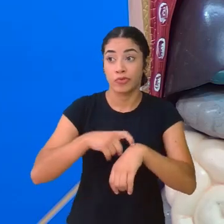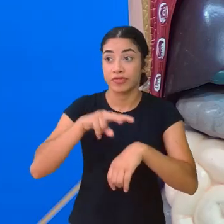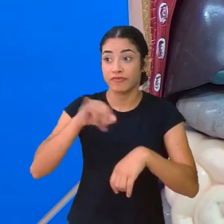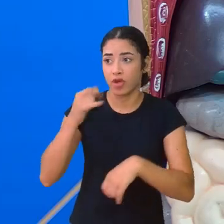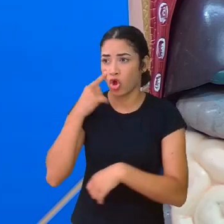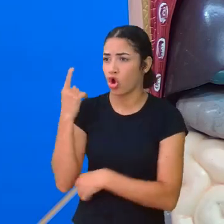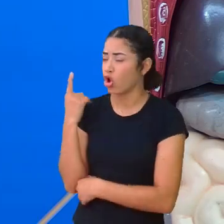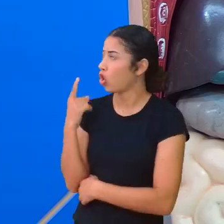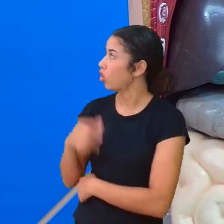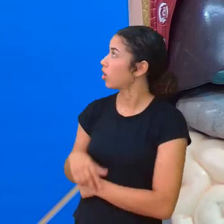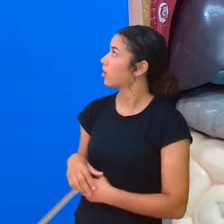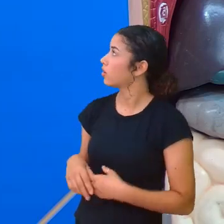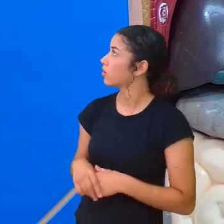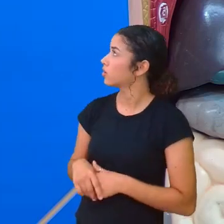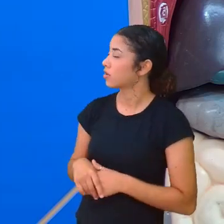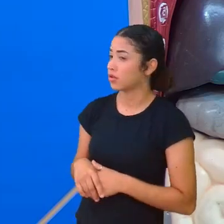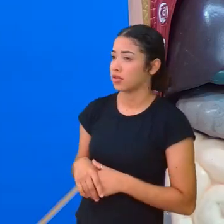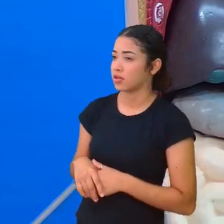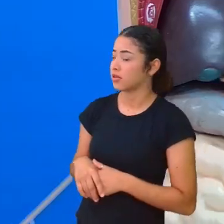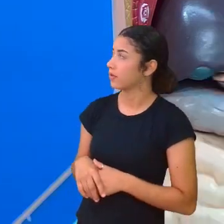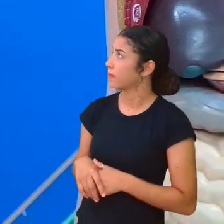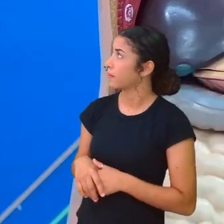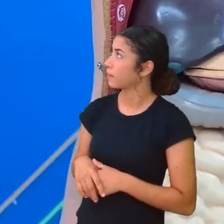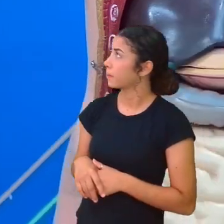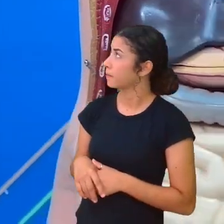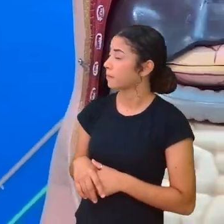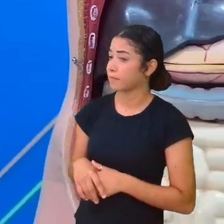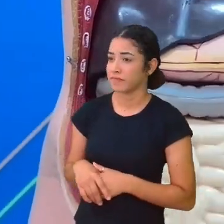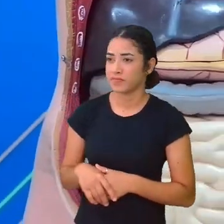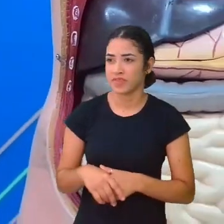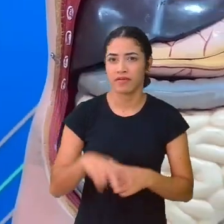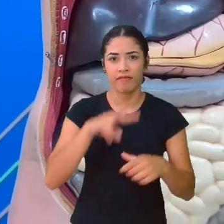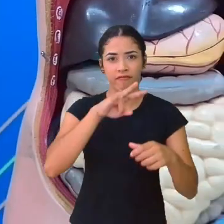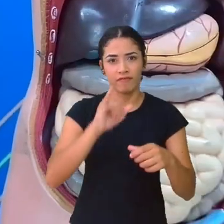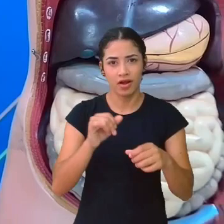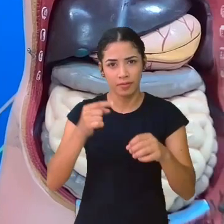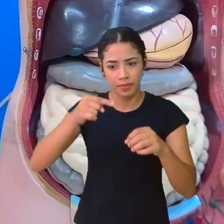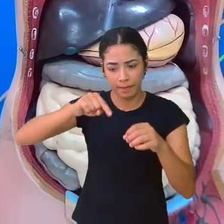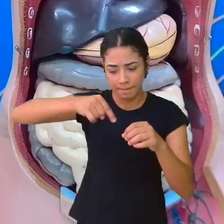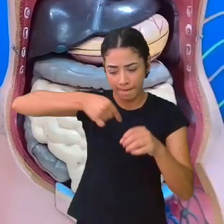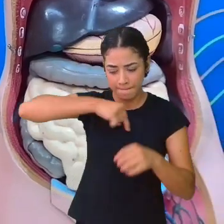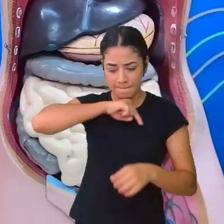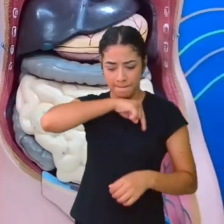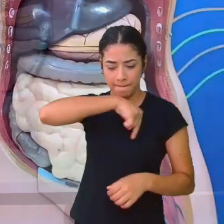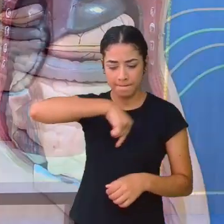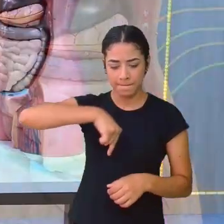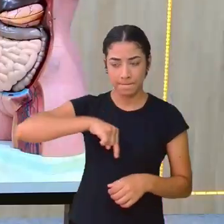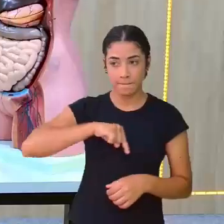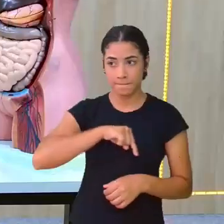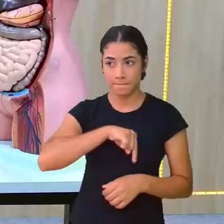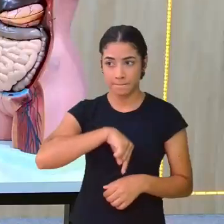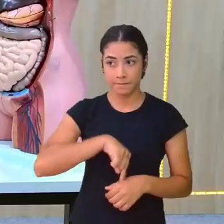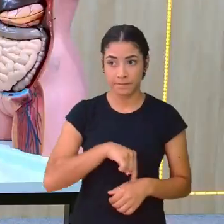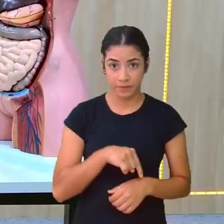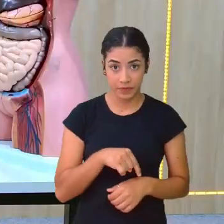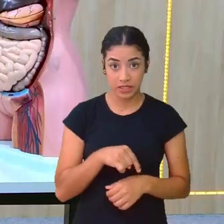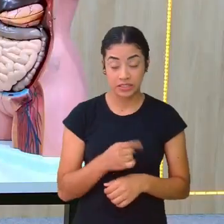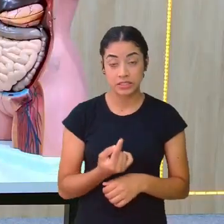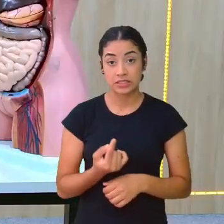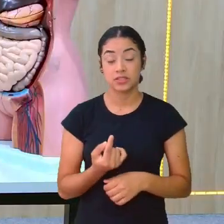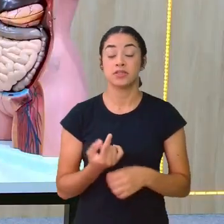vai apertando, esse bolo alimentar vai descendo. Então, tanto na parte superior como na parte